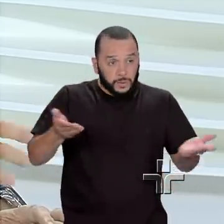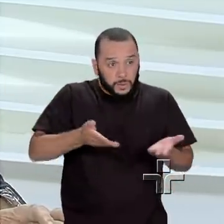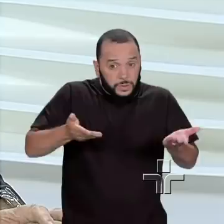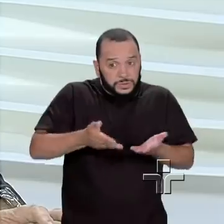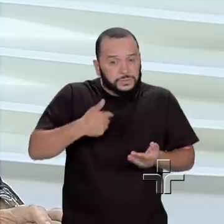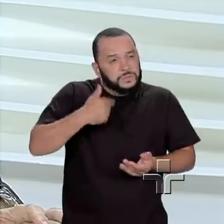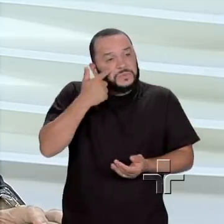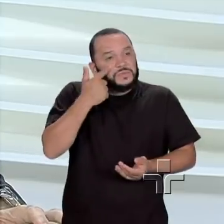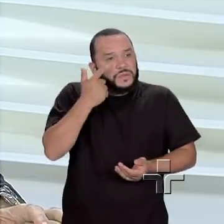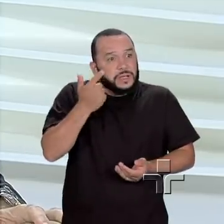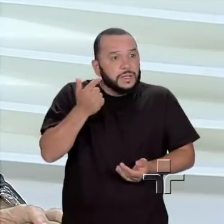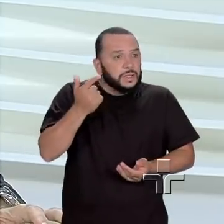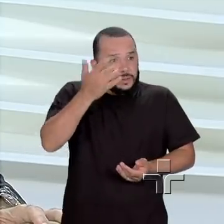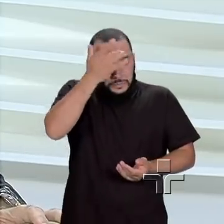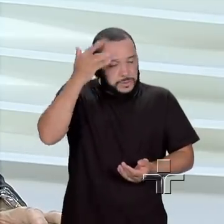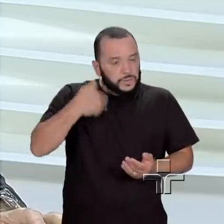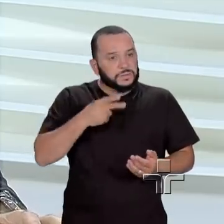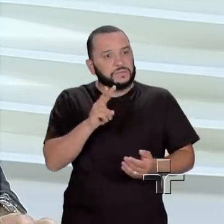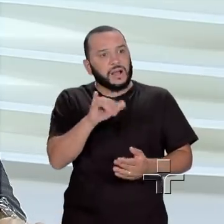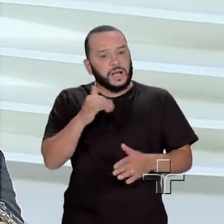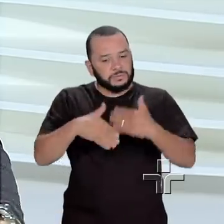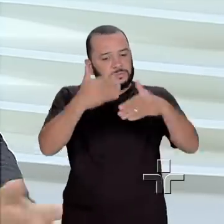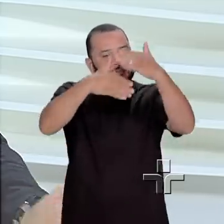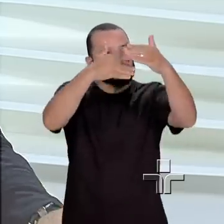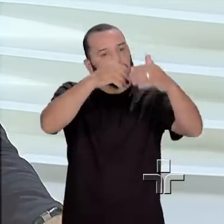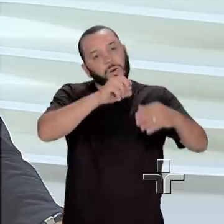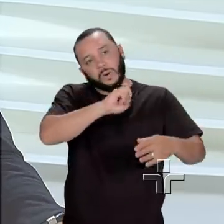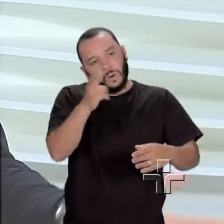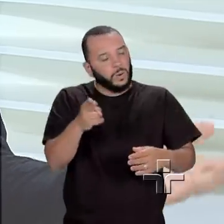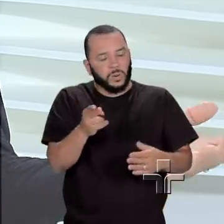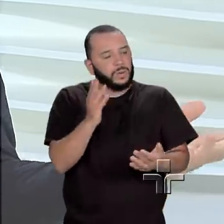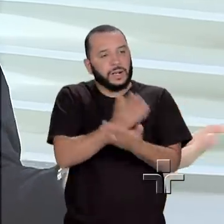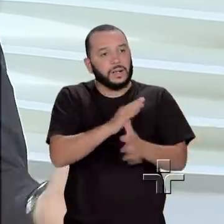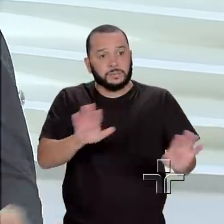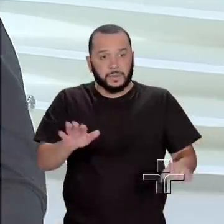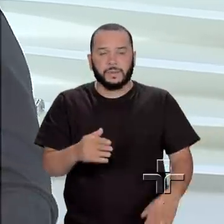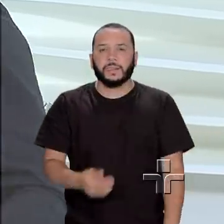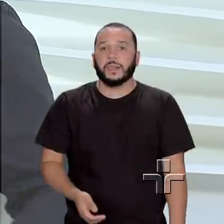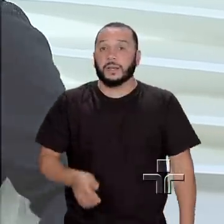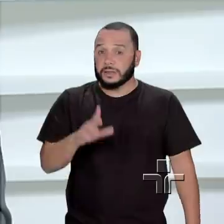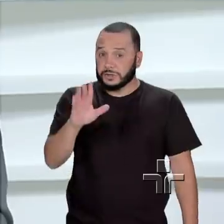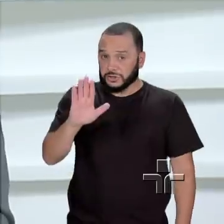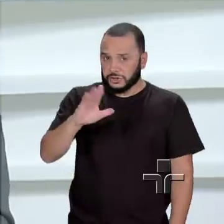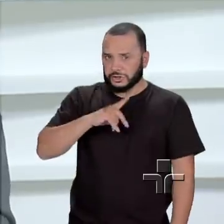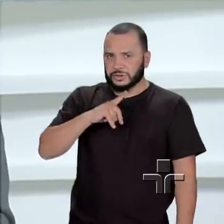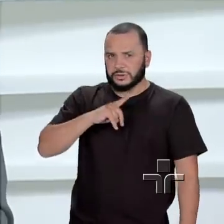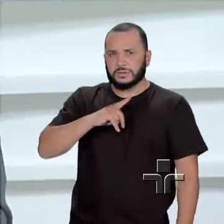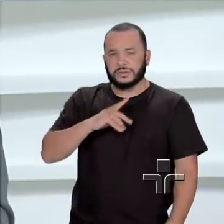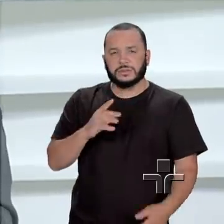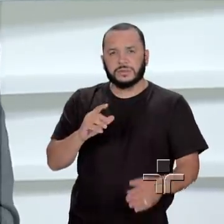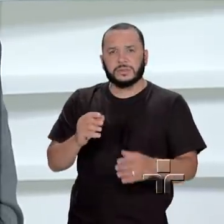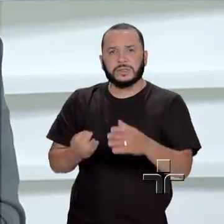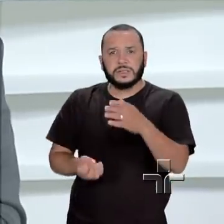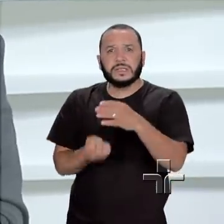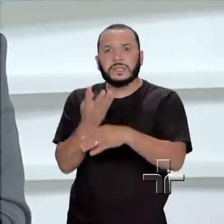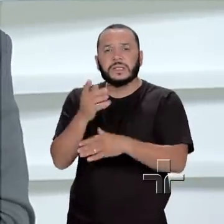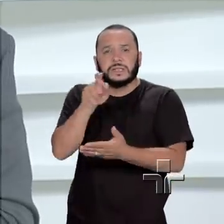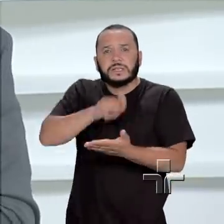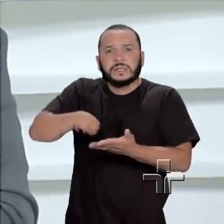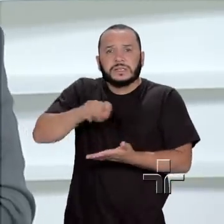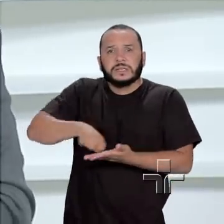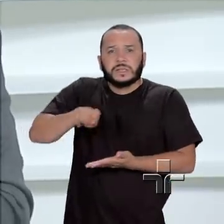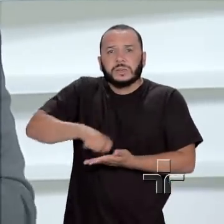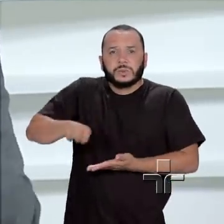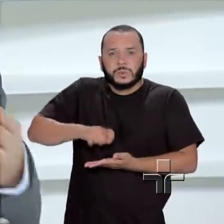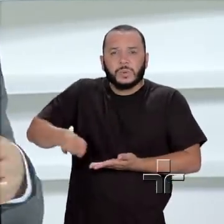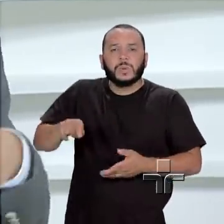esse pessoal na mídia de massa. Nunca dedões falaram tanto de amor quanto hoje. Né? Então. Já surgiram escritores, surgem, claro. Né, quando eu